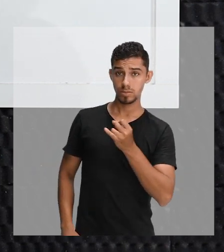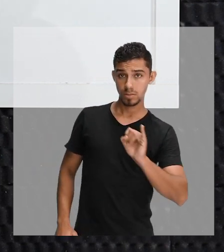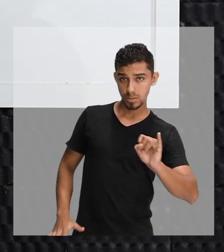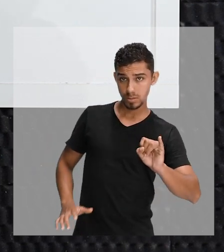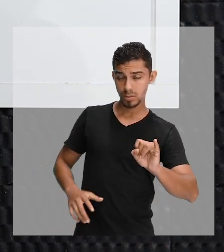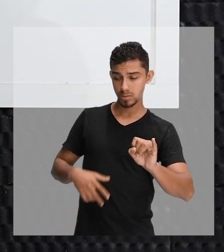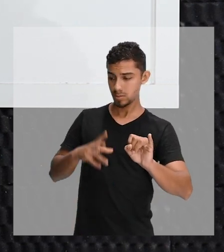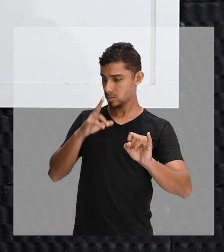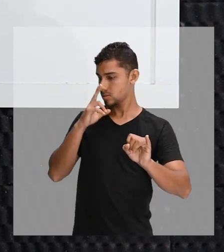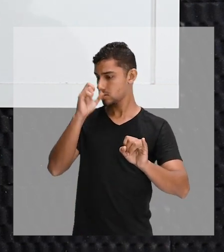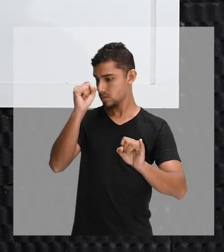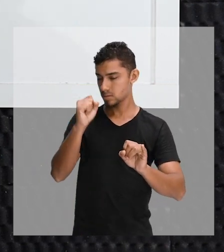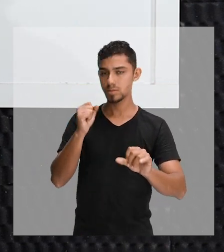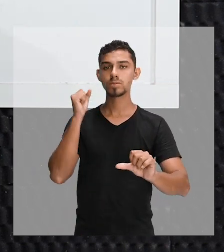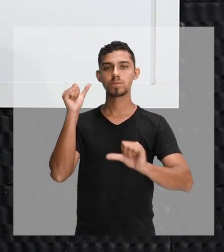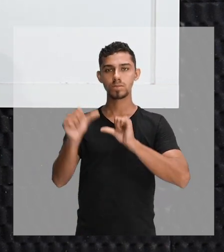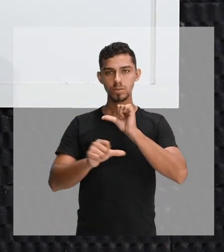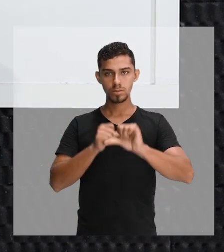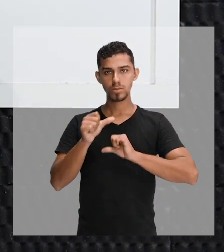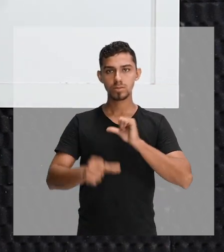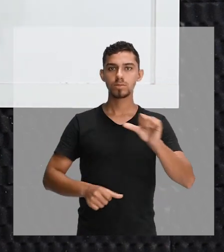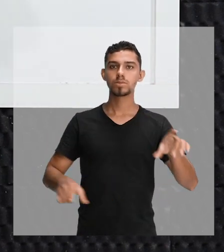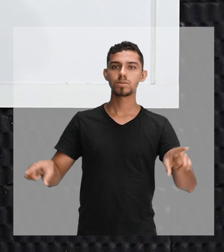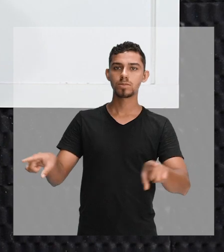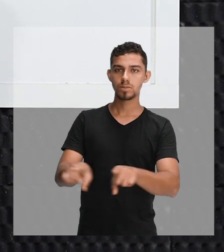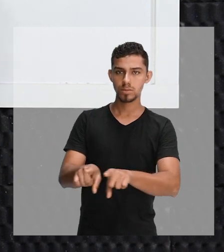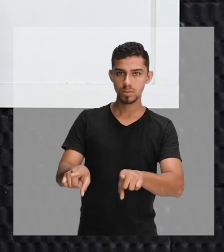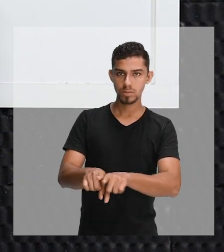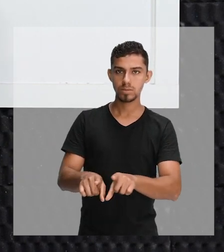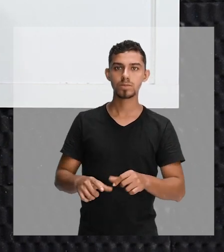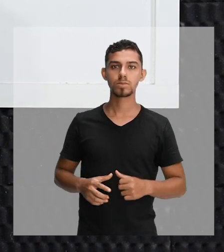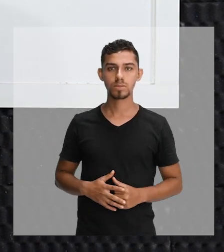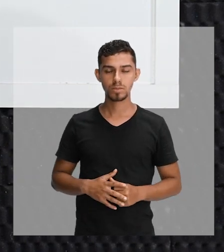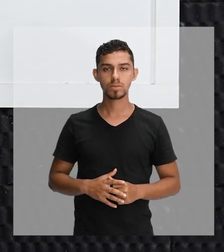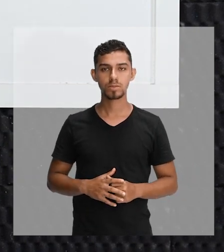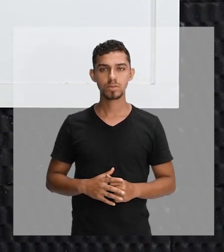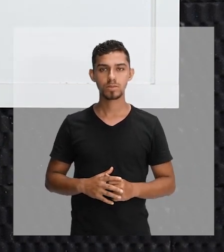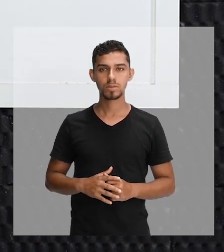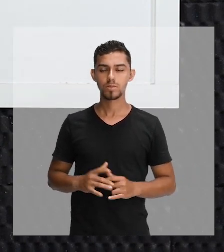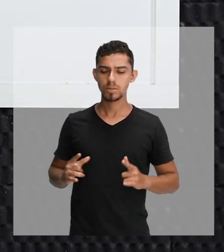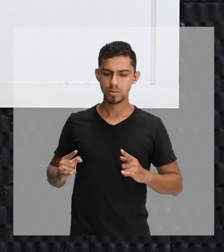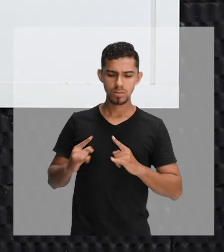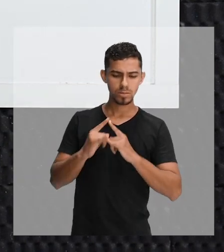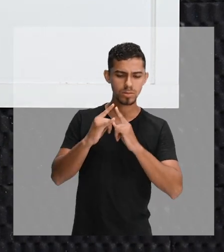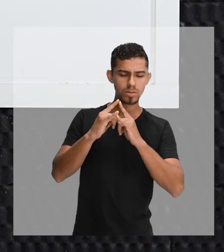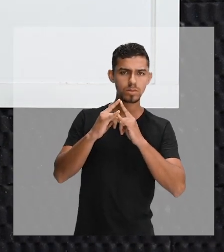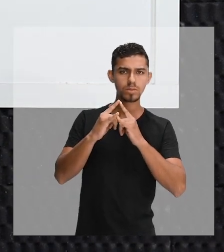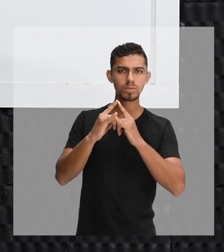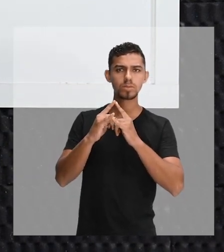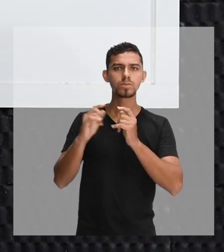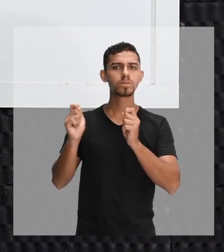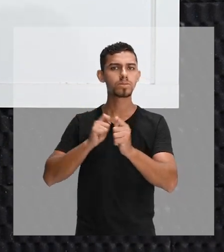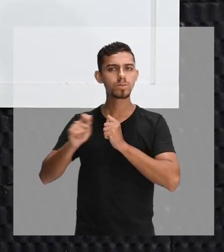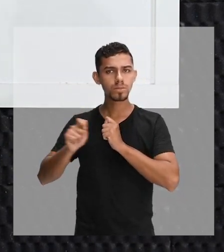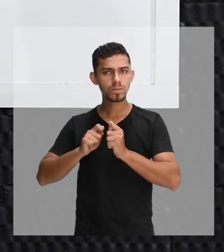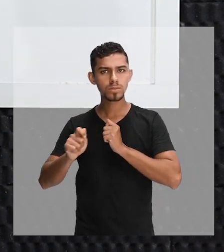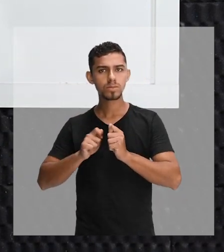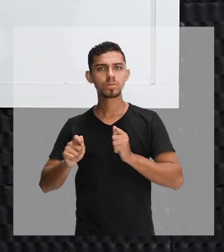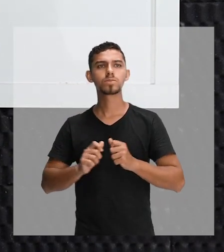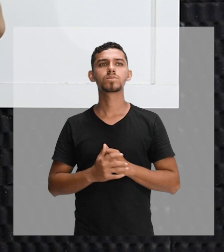mudar, a noção de Estado também vai mudar. Esse Estado como instituição administrativa, olha